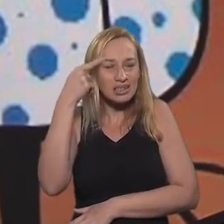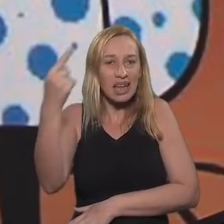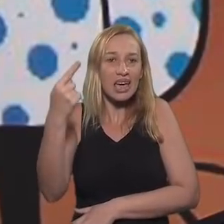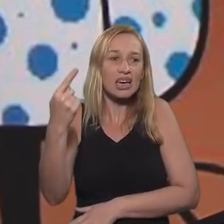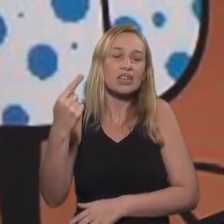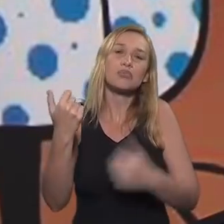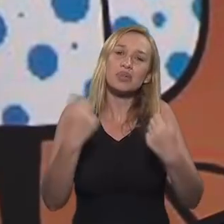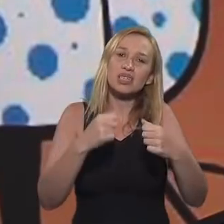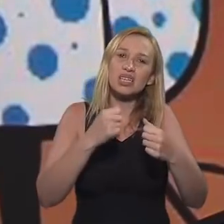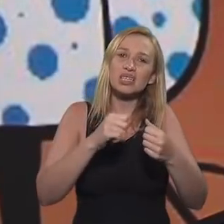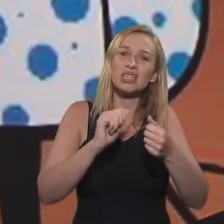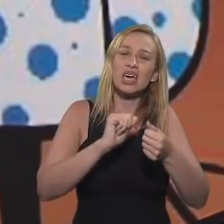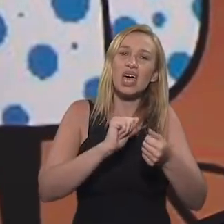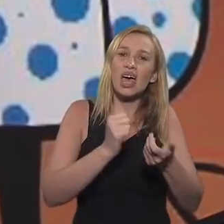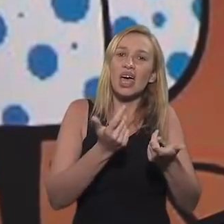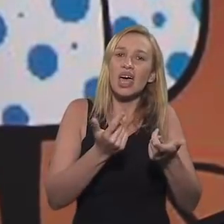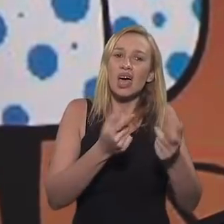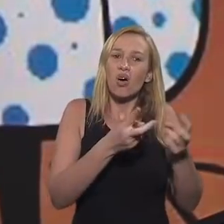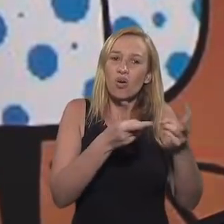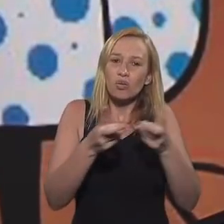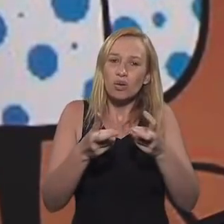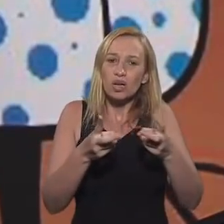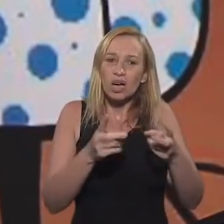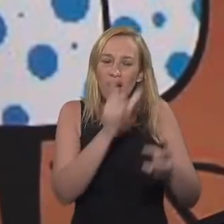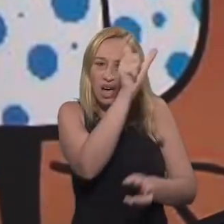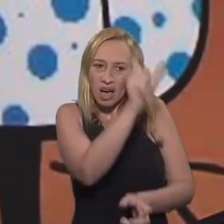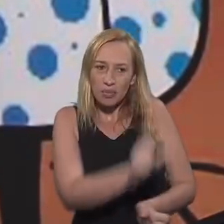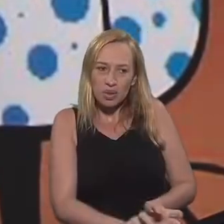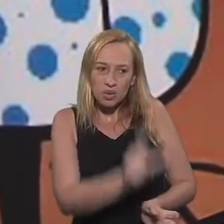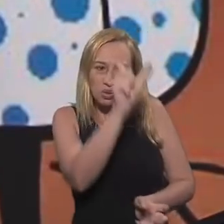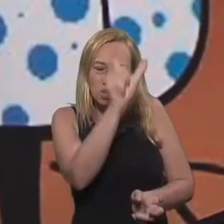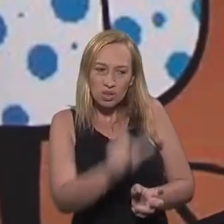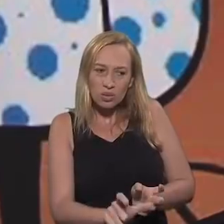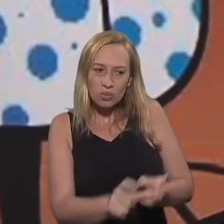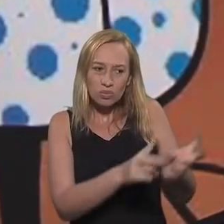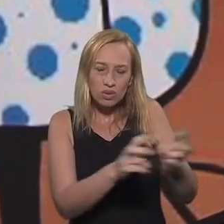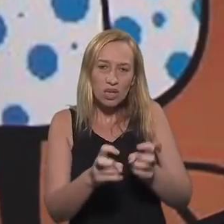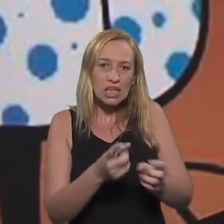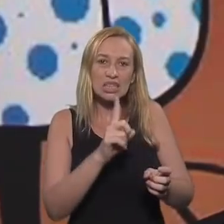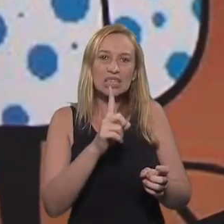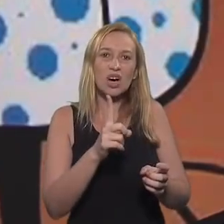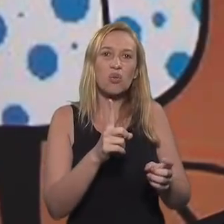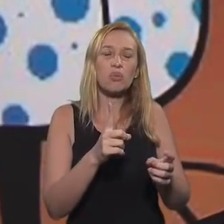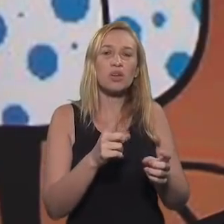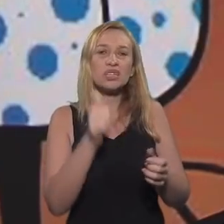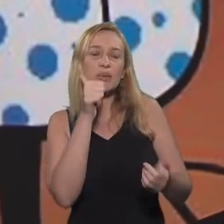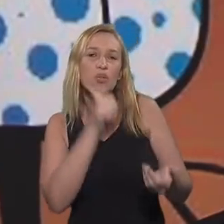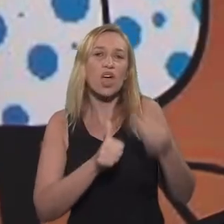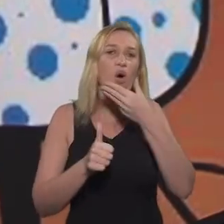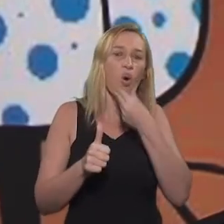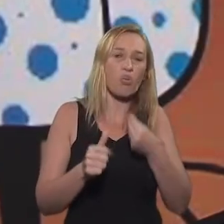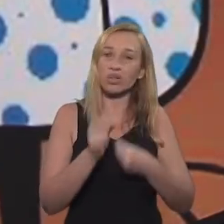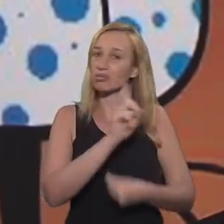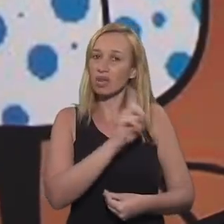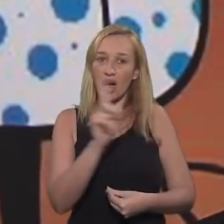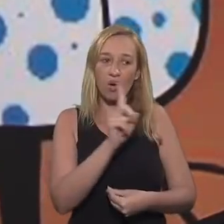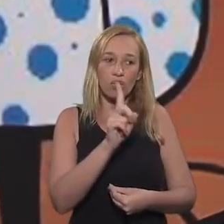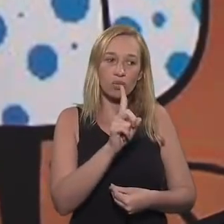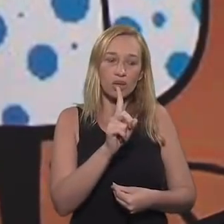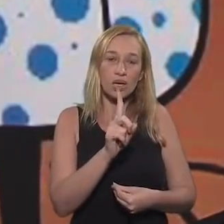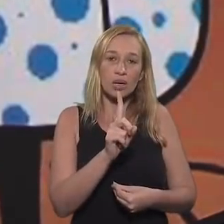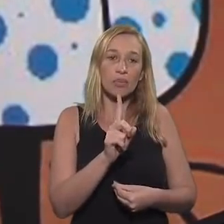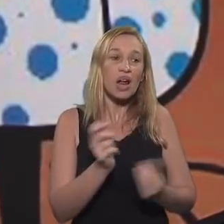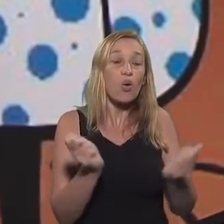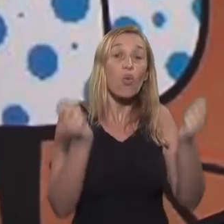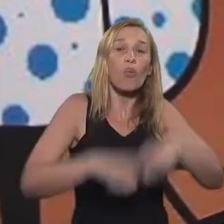ser avaliado não por gênero, e sim pela capacidade da pessoa, né? Mas, infelizmente, eles avaliam as mulheres só pelo fato de